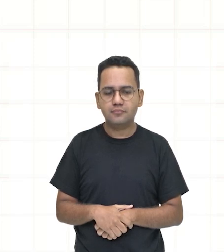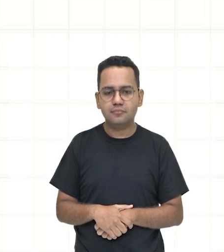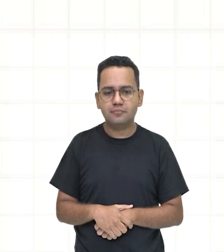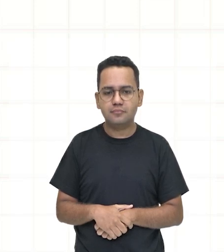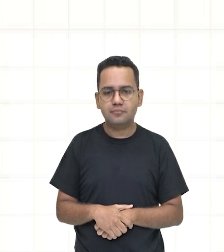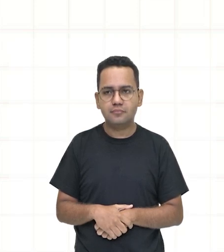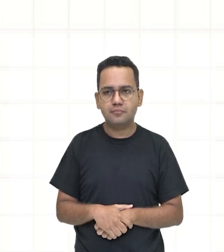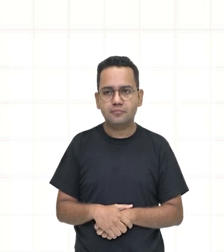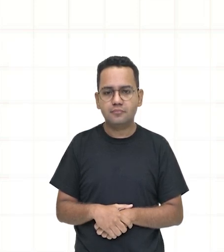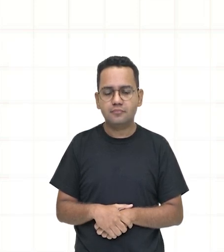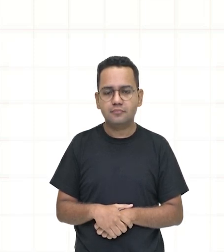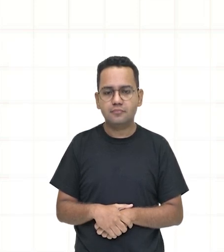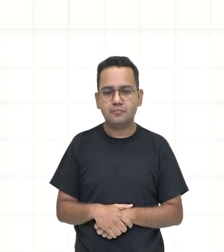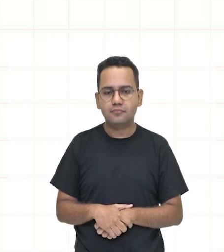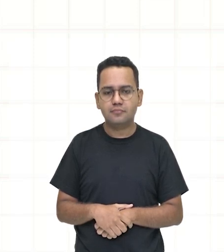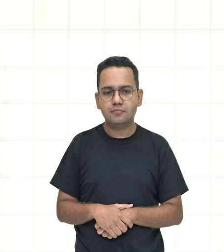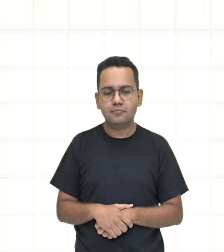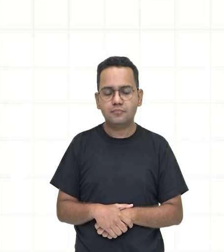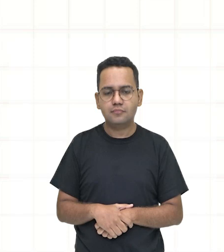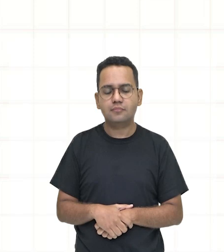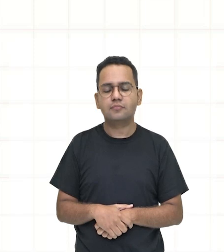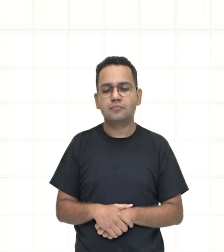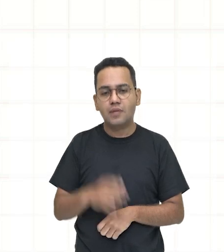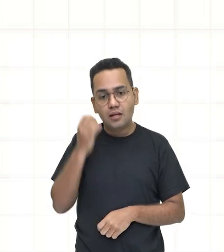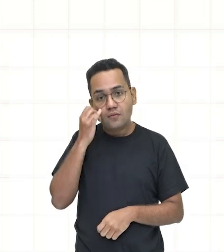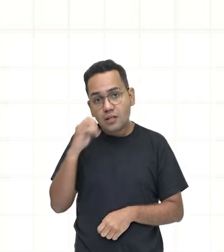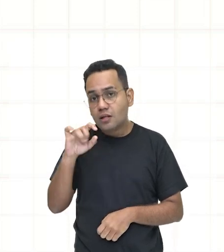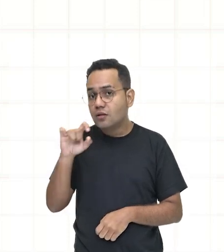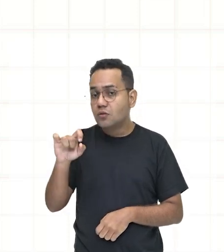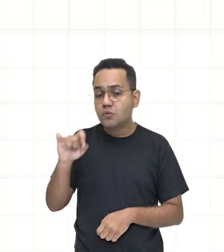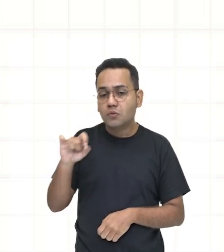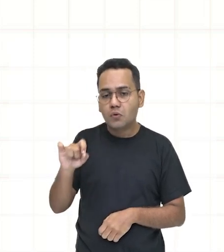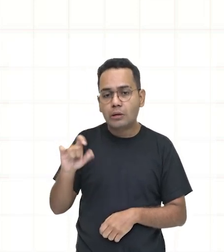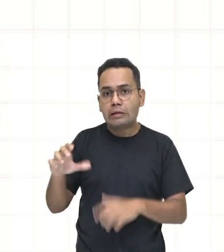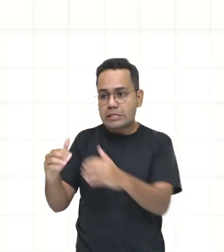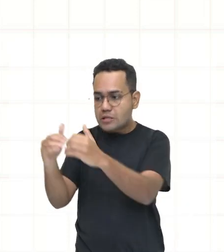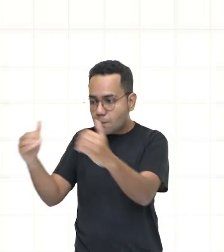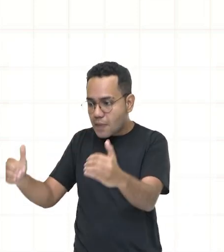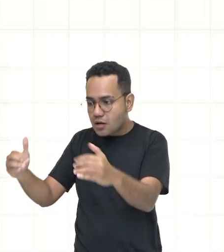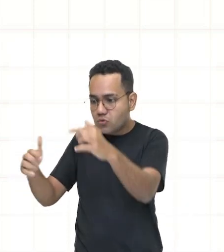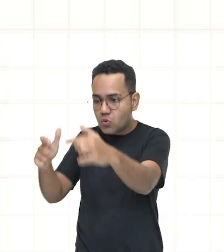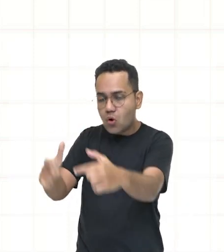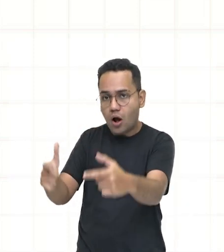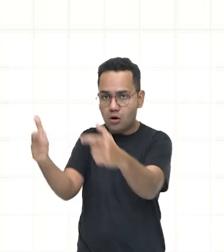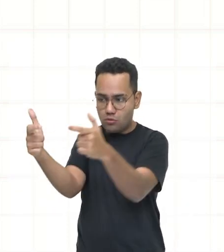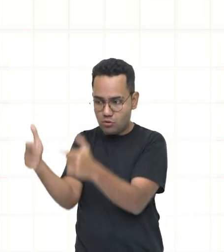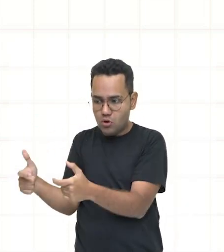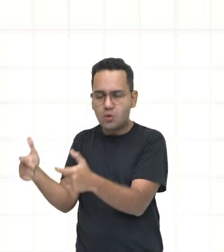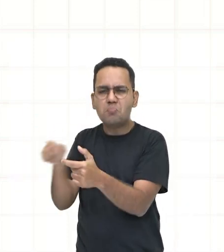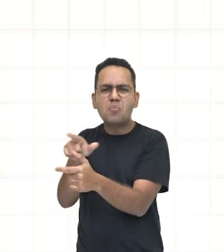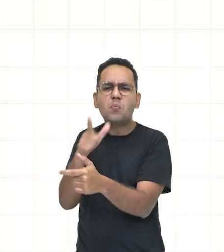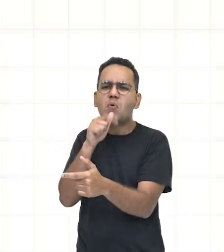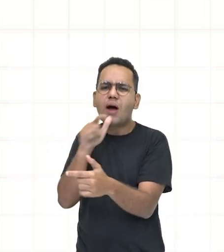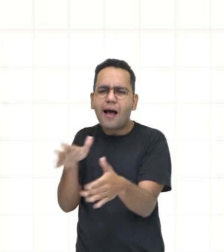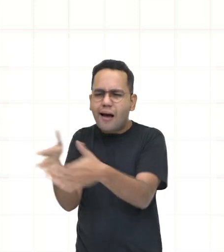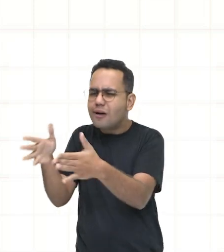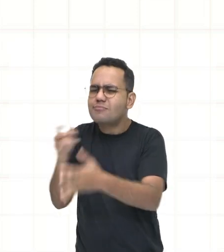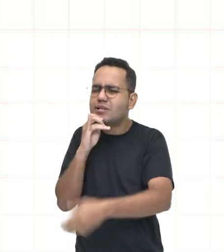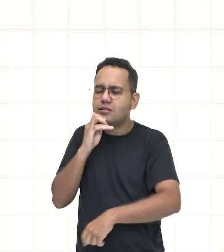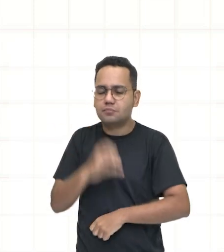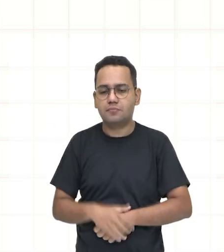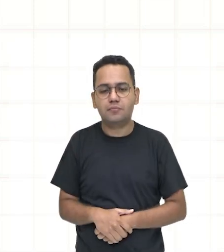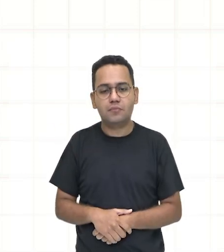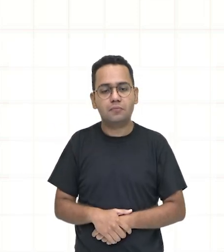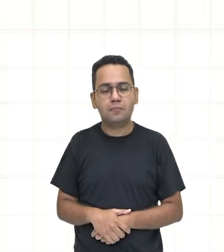uma divisão marítima entre um e outro, e faça com que, de alguma forma, pelo menos geologicamente, ela